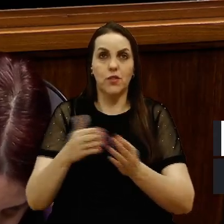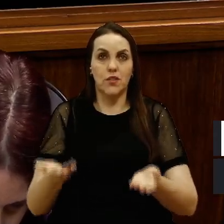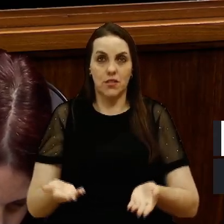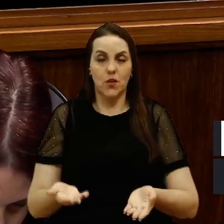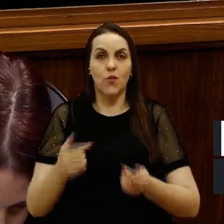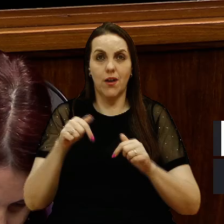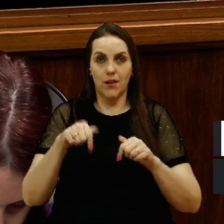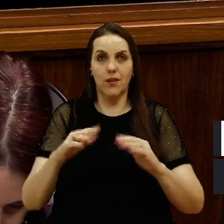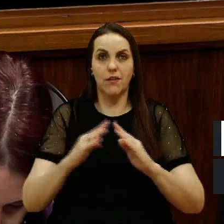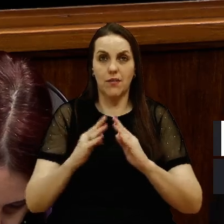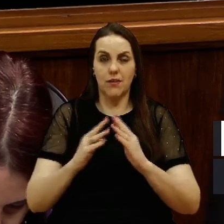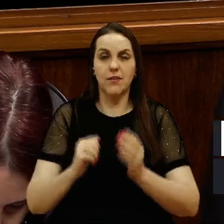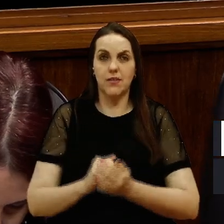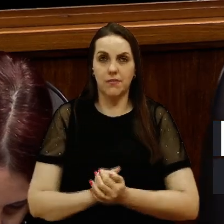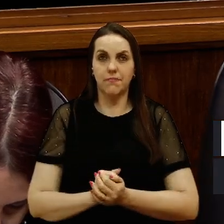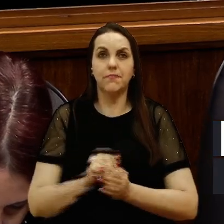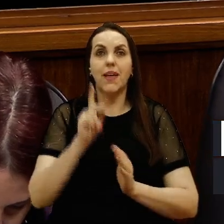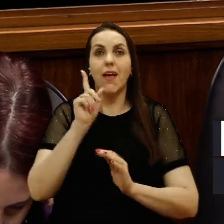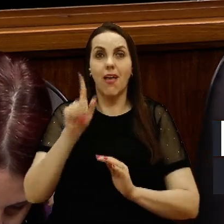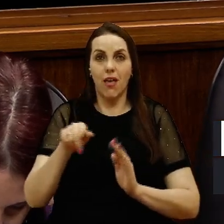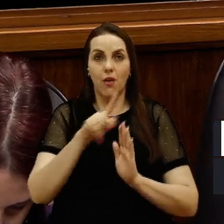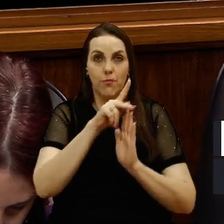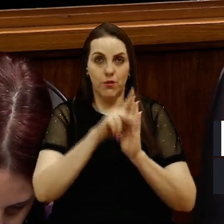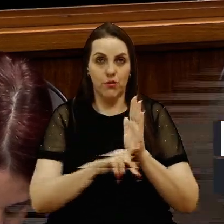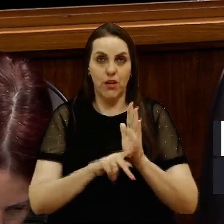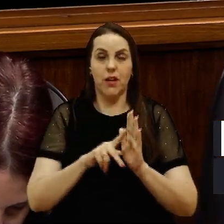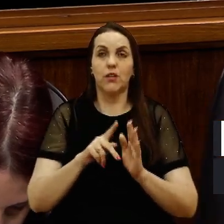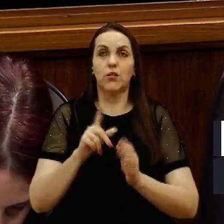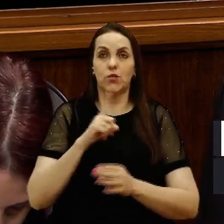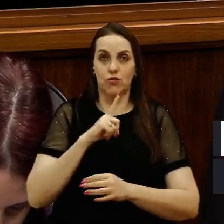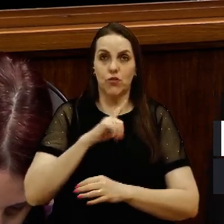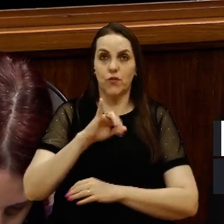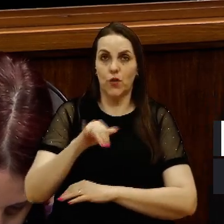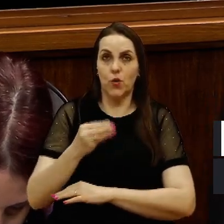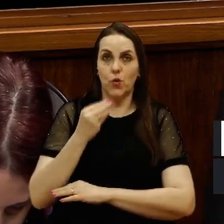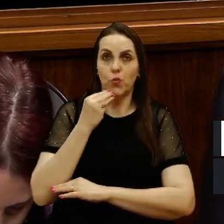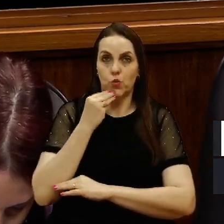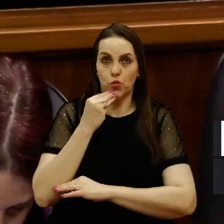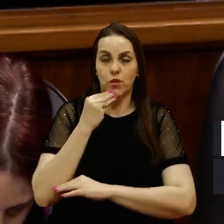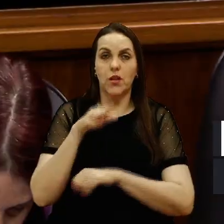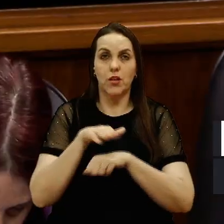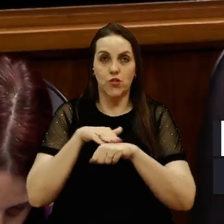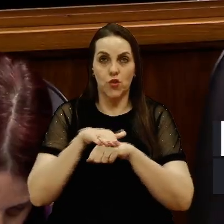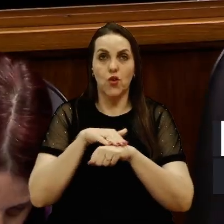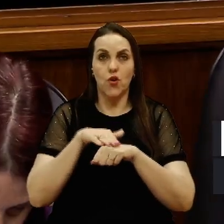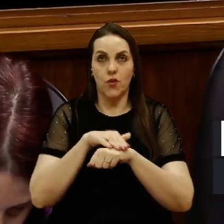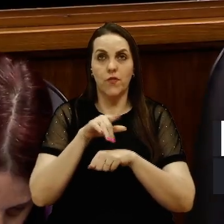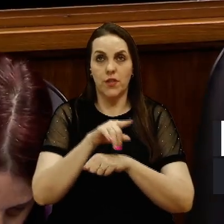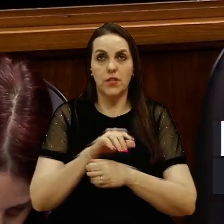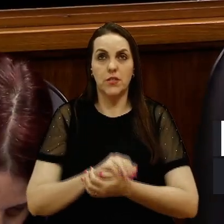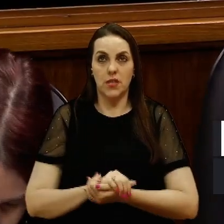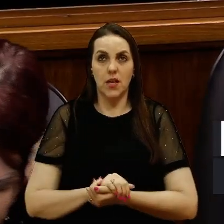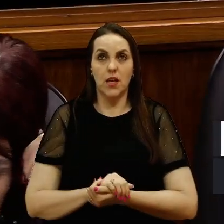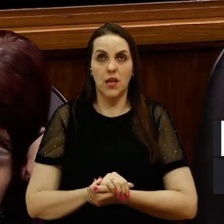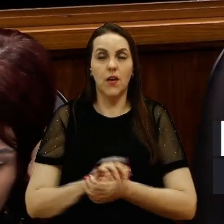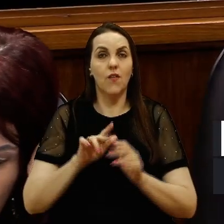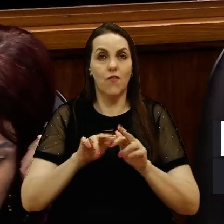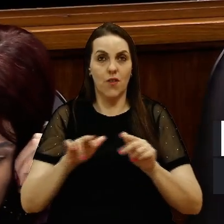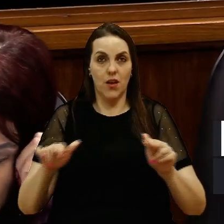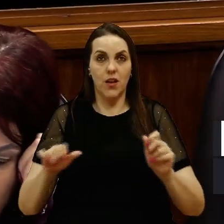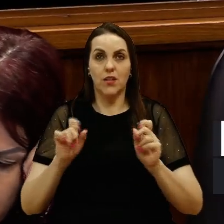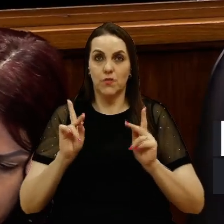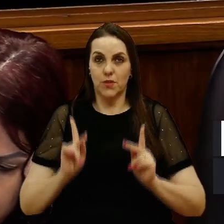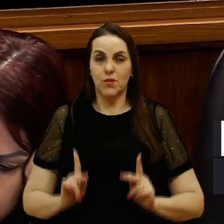vota nessa casa. É um projeto que, sim, tive a oportunidade de conversar com